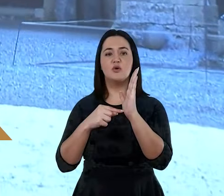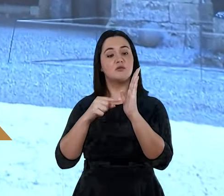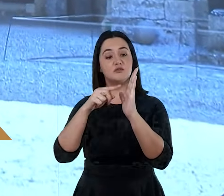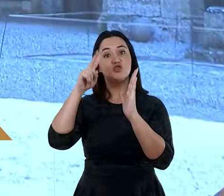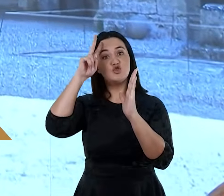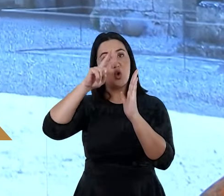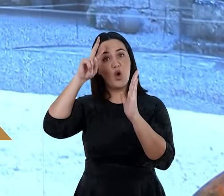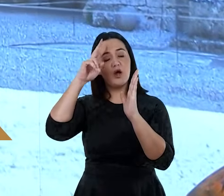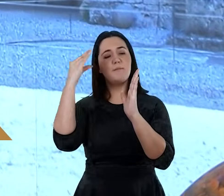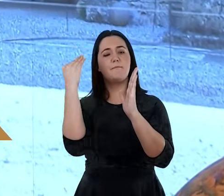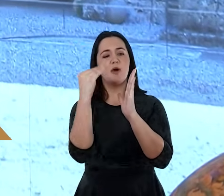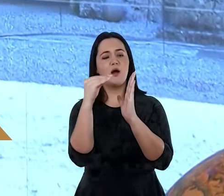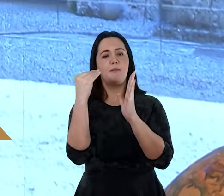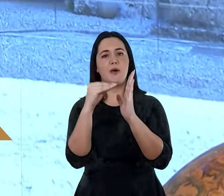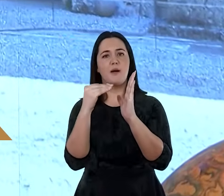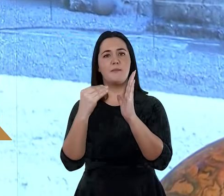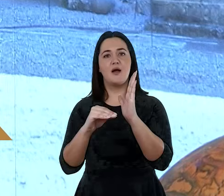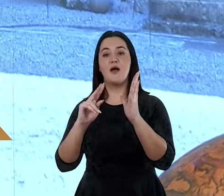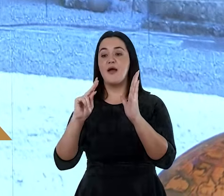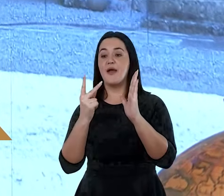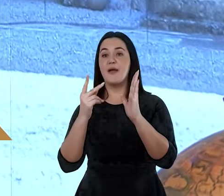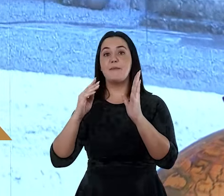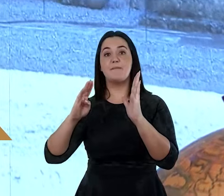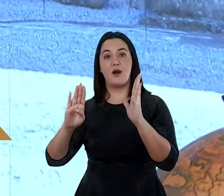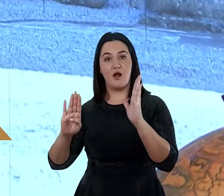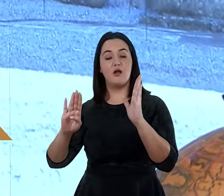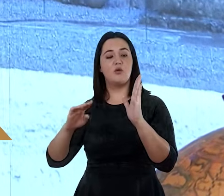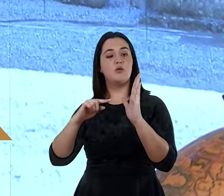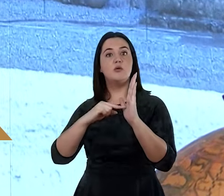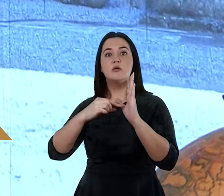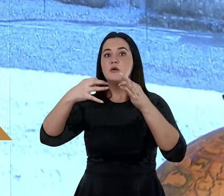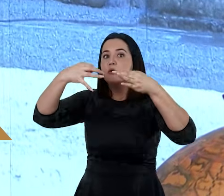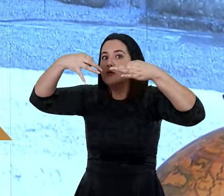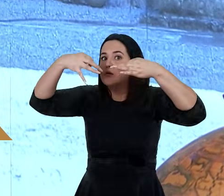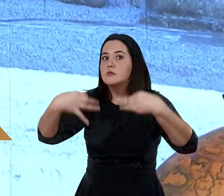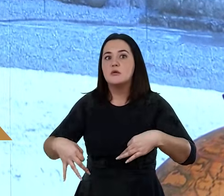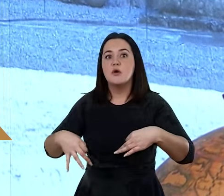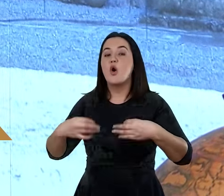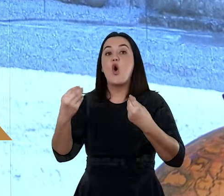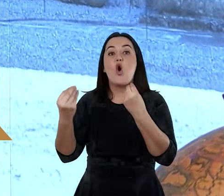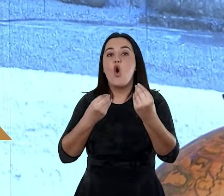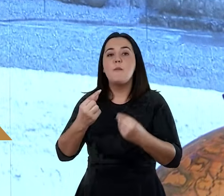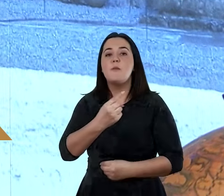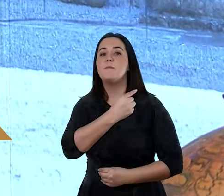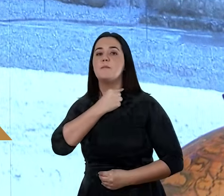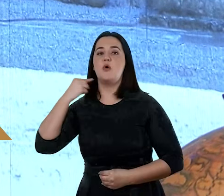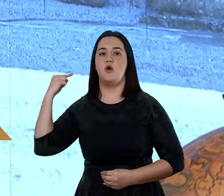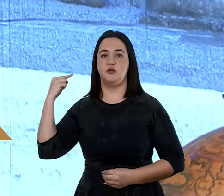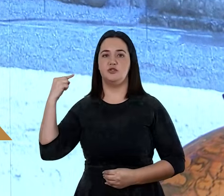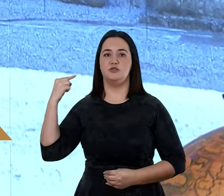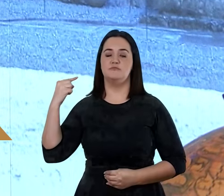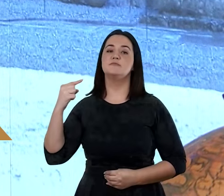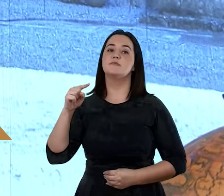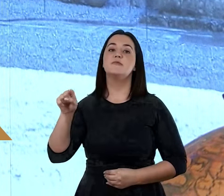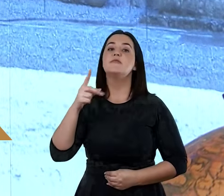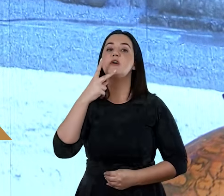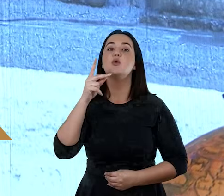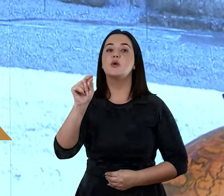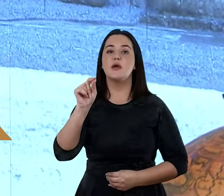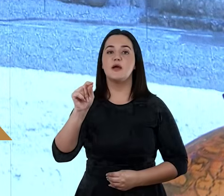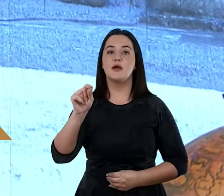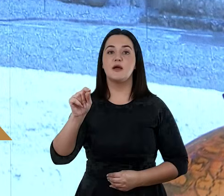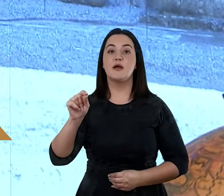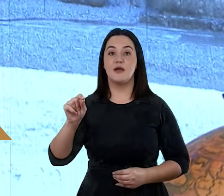vocês, é um relato histórico. O hebraico desse texto é muito preciso na descrição da morte de Sansão. Ali é dito